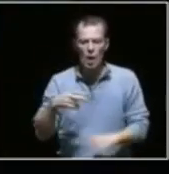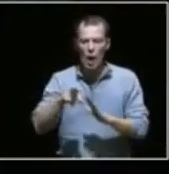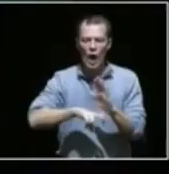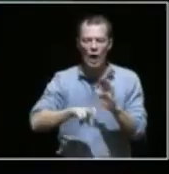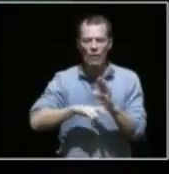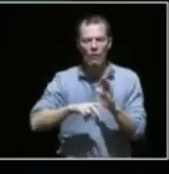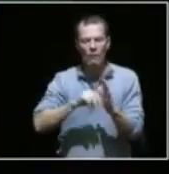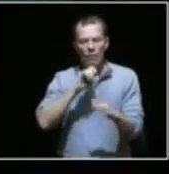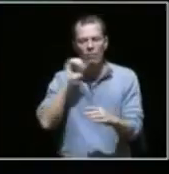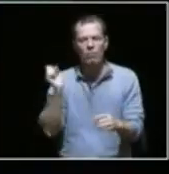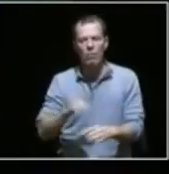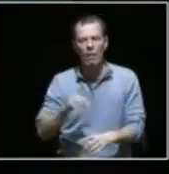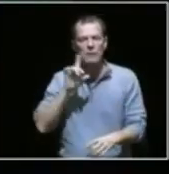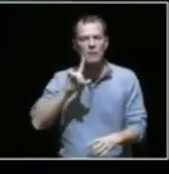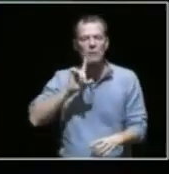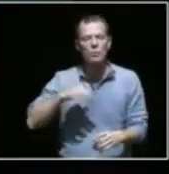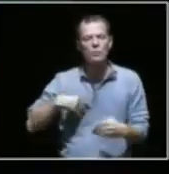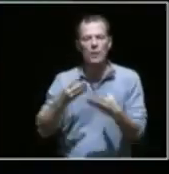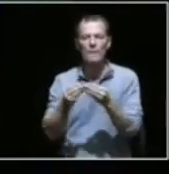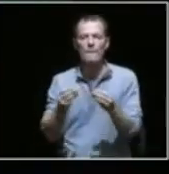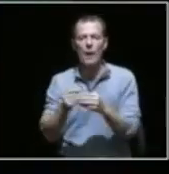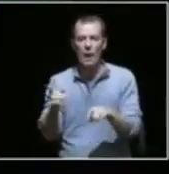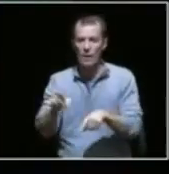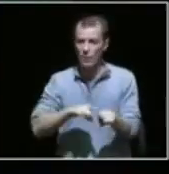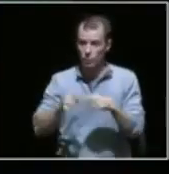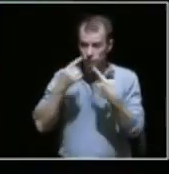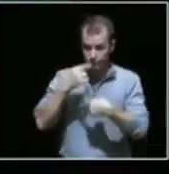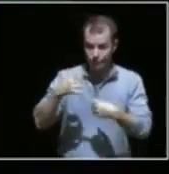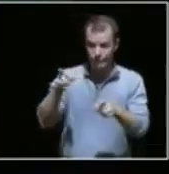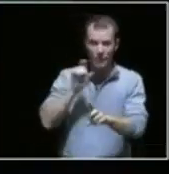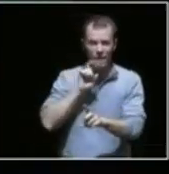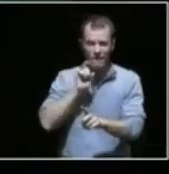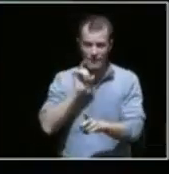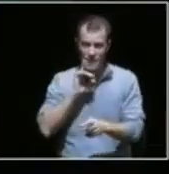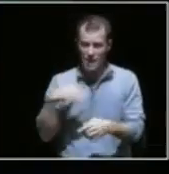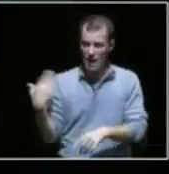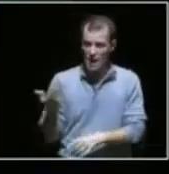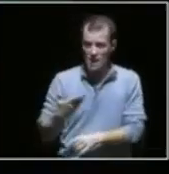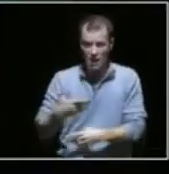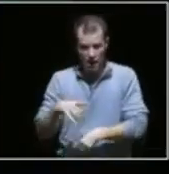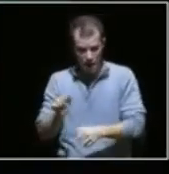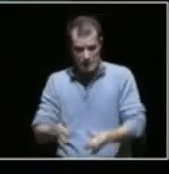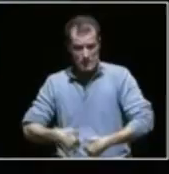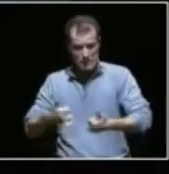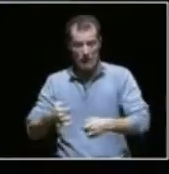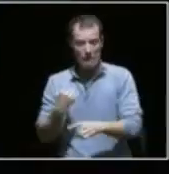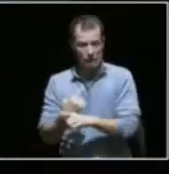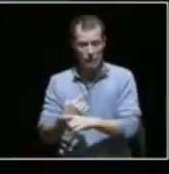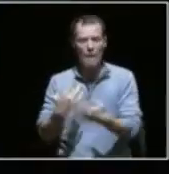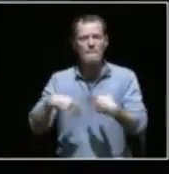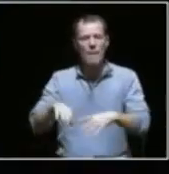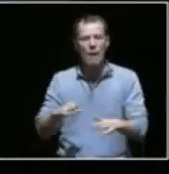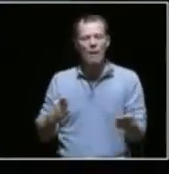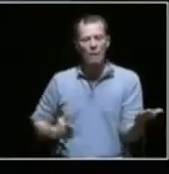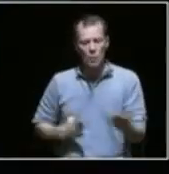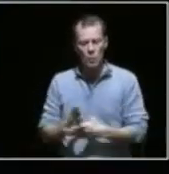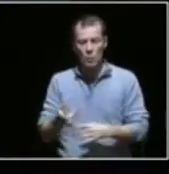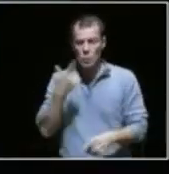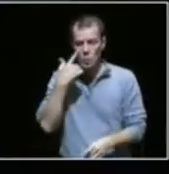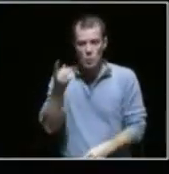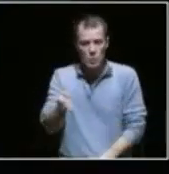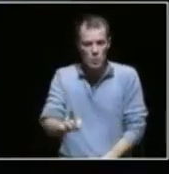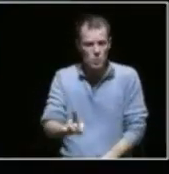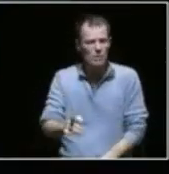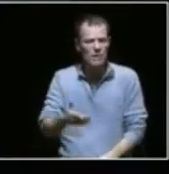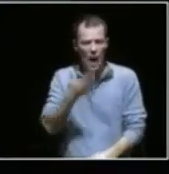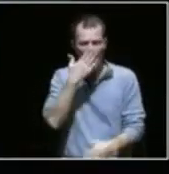poderá constituir um importante instrumento de política pública de defesa do direito à cidade, Mas como se continua a desconhecer o